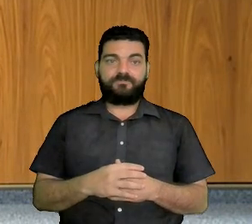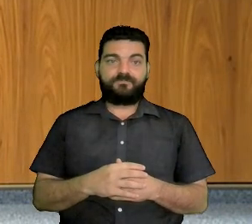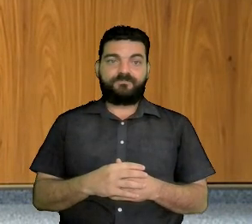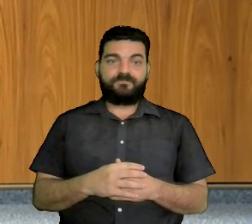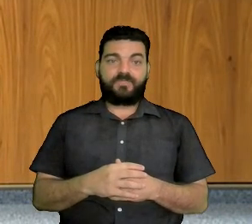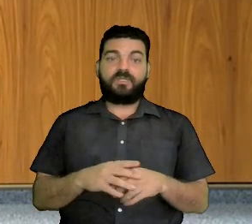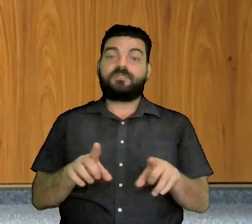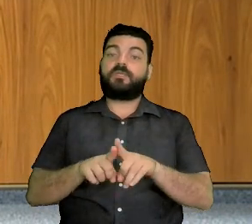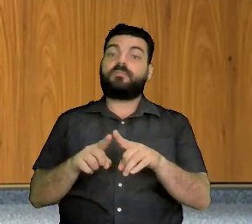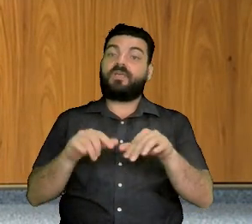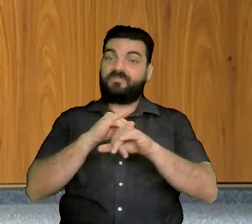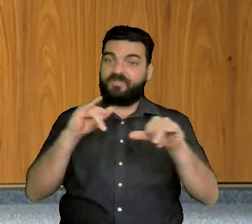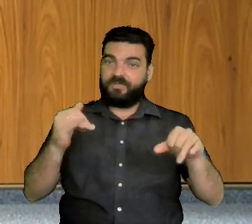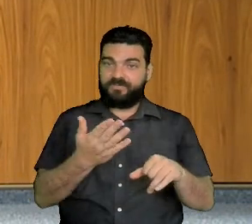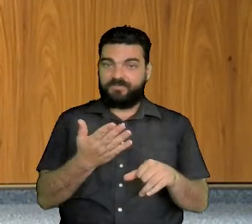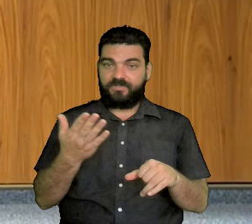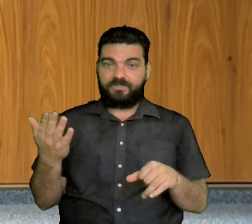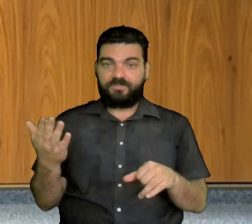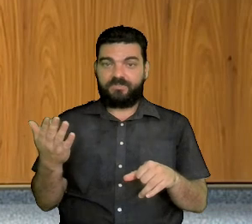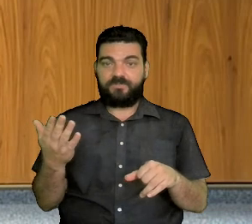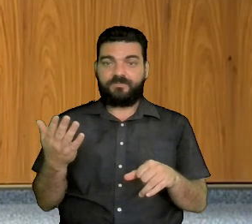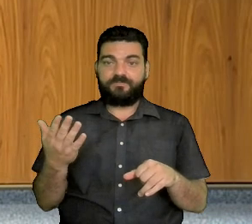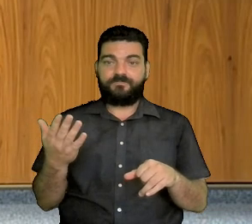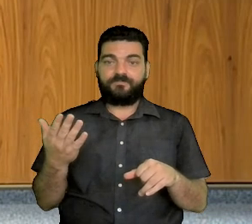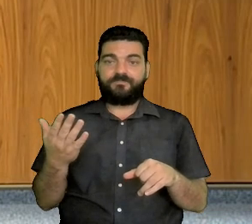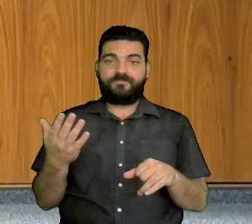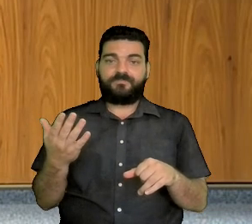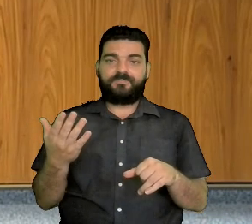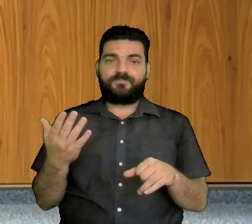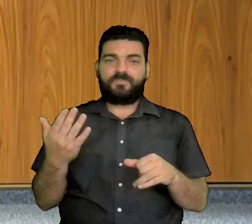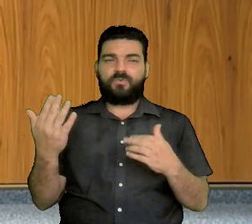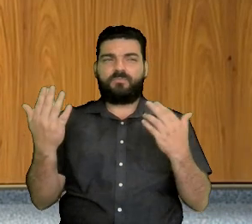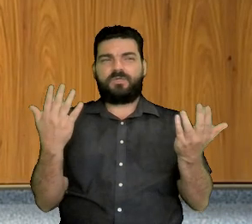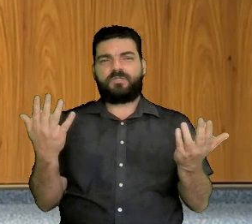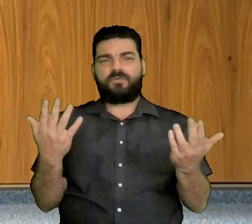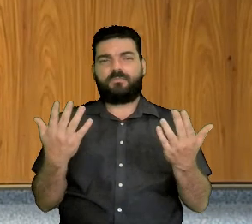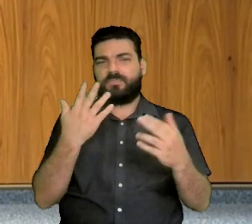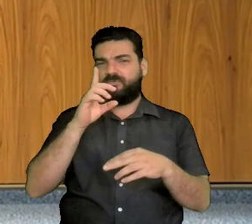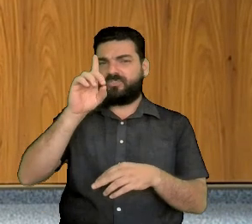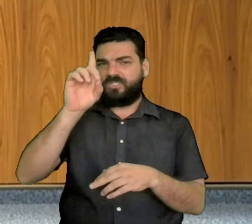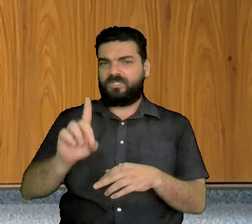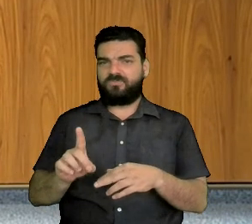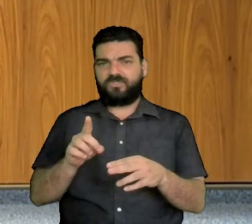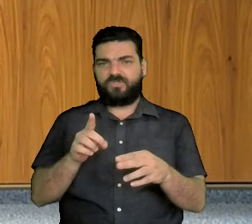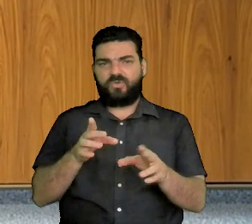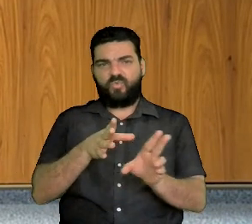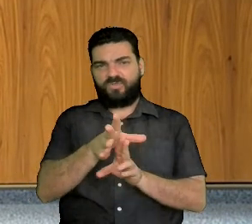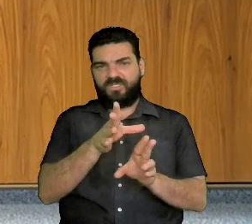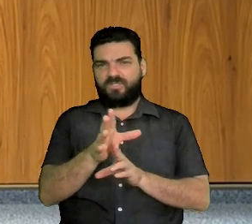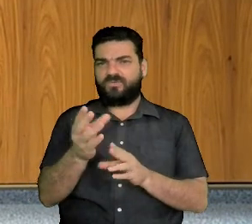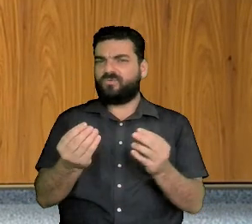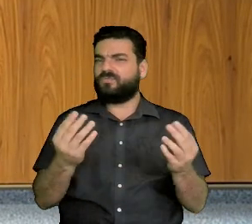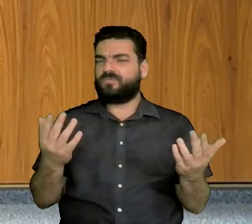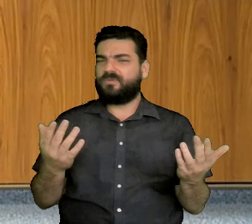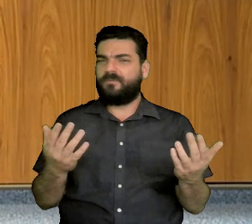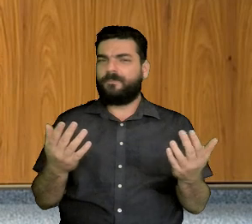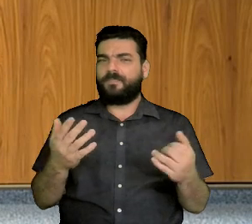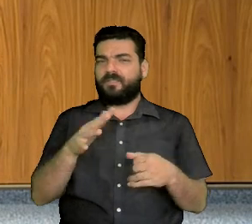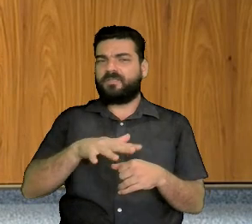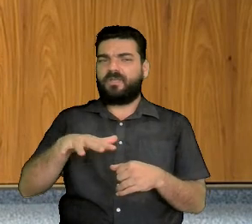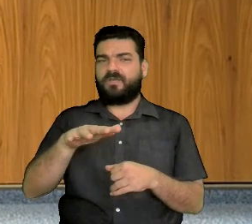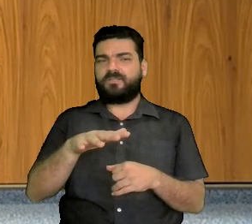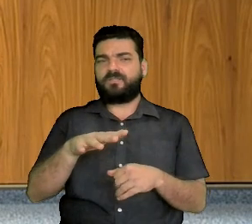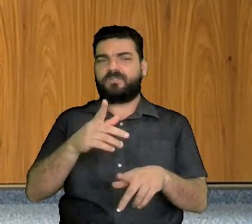Também compartilho com todos a questão relacionada com o direito disciplinar. O direito disciplinar, no âmbito